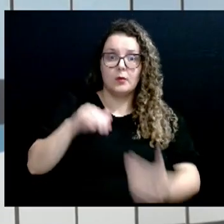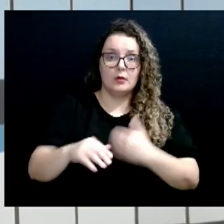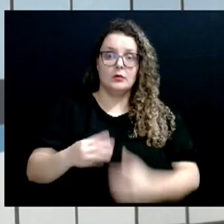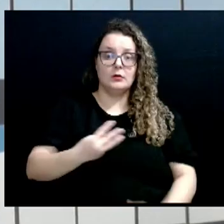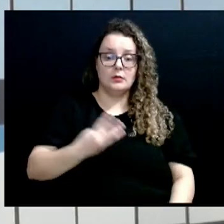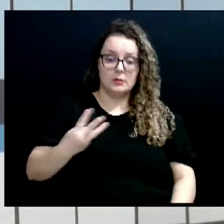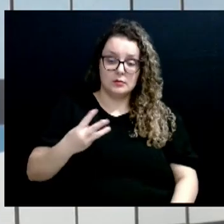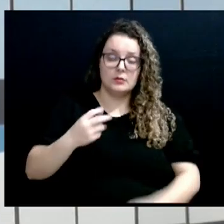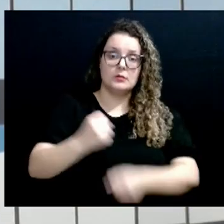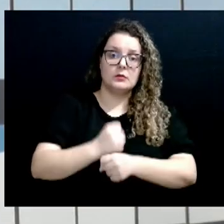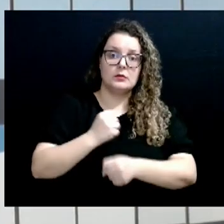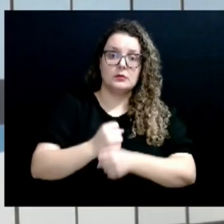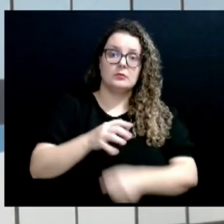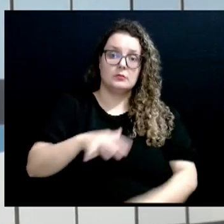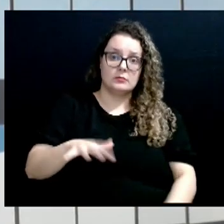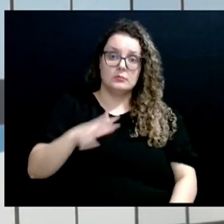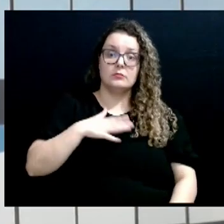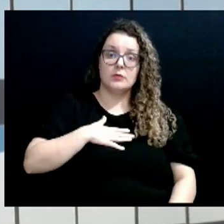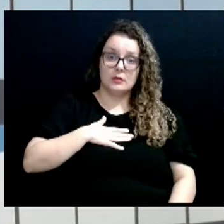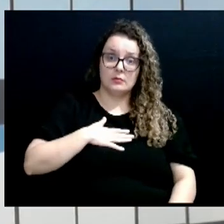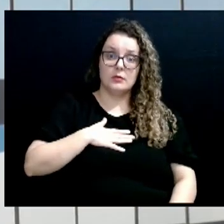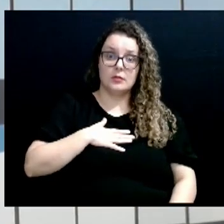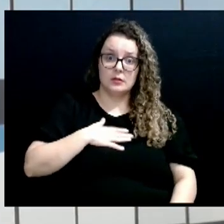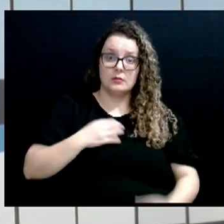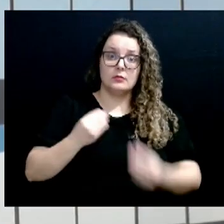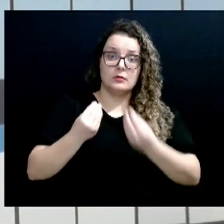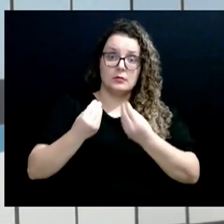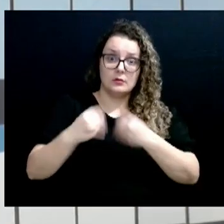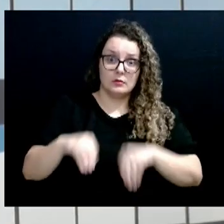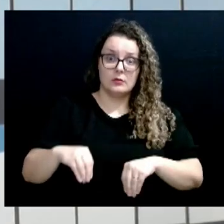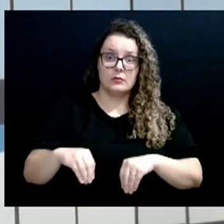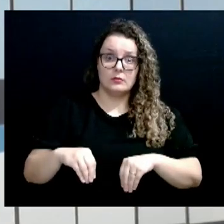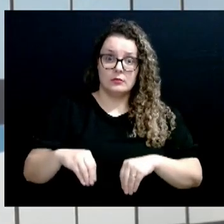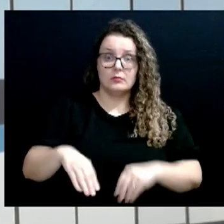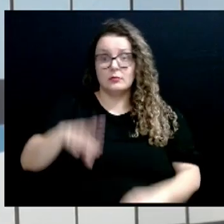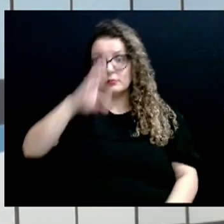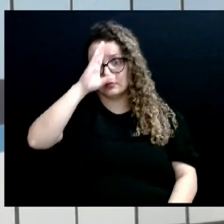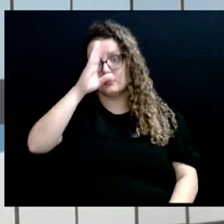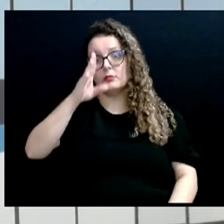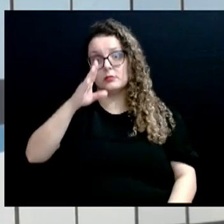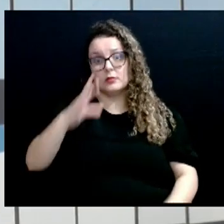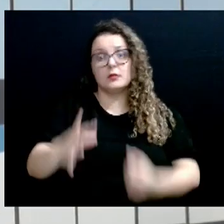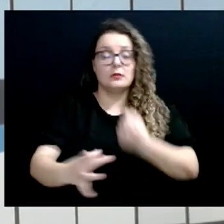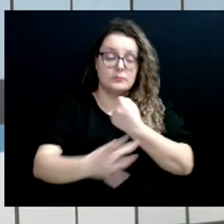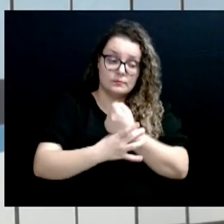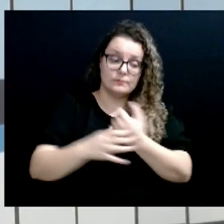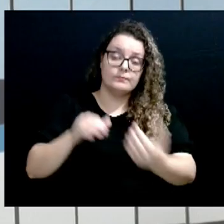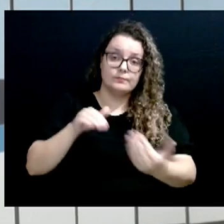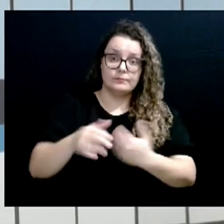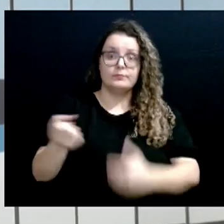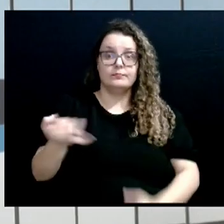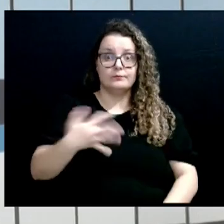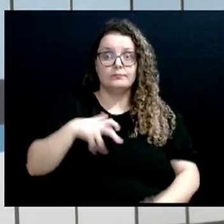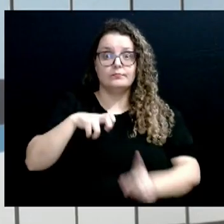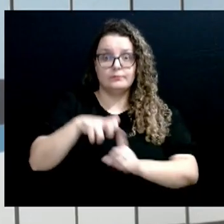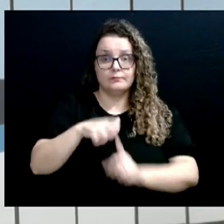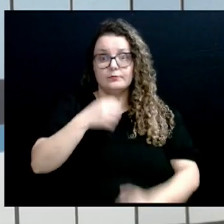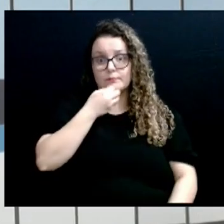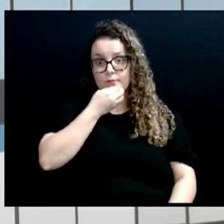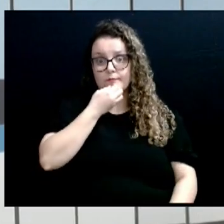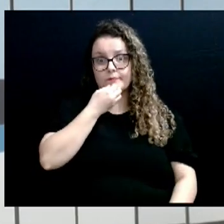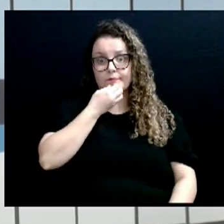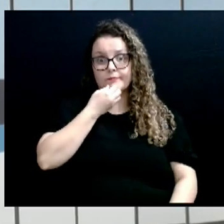área, para mim vai ser muito prejudicial, principalmente pela questão da segurança do trânsito e a quantidade de acidentes, que deve aumentar